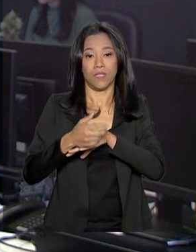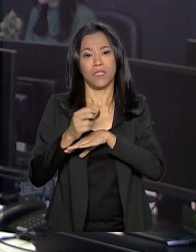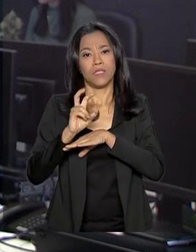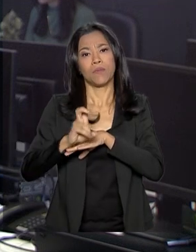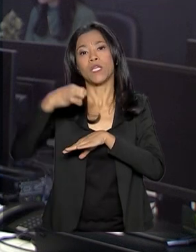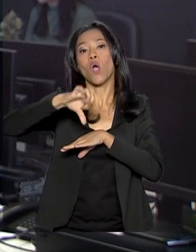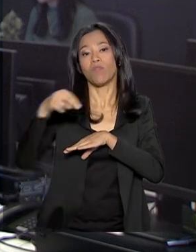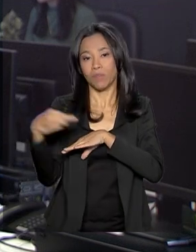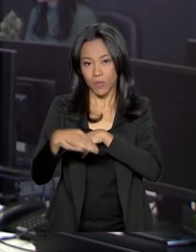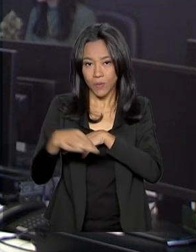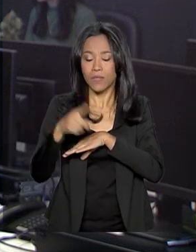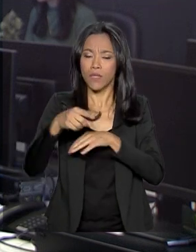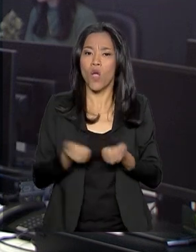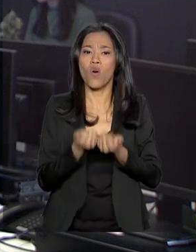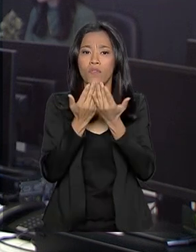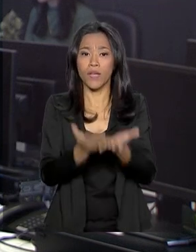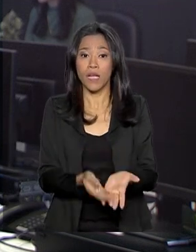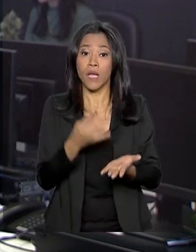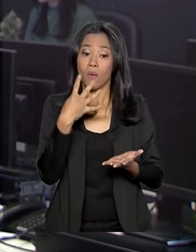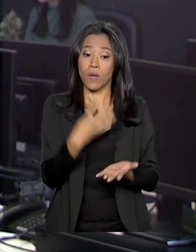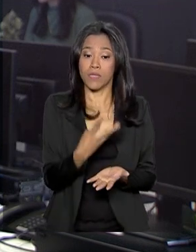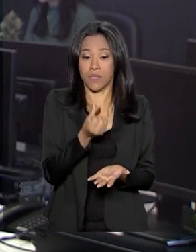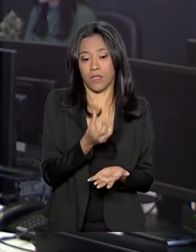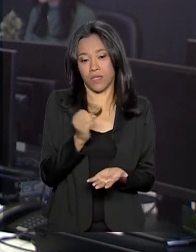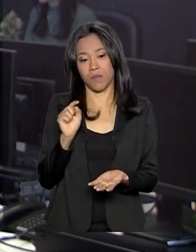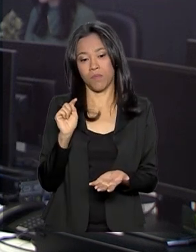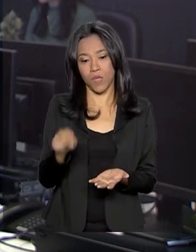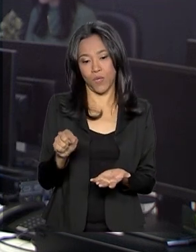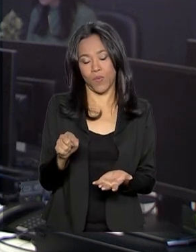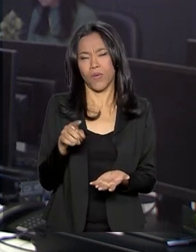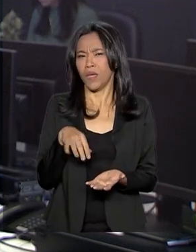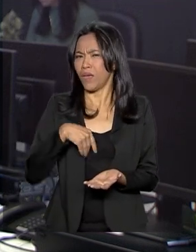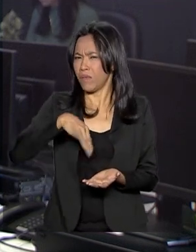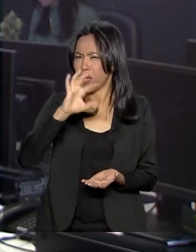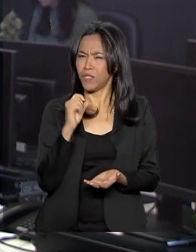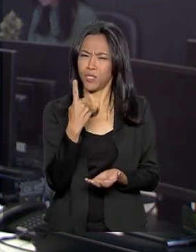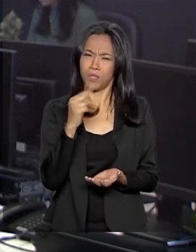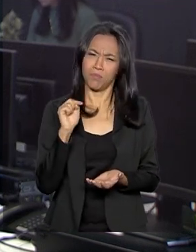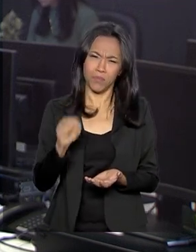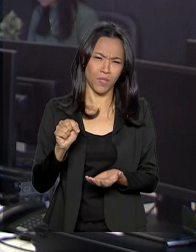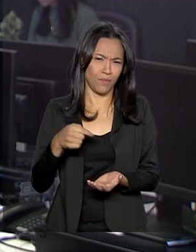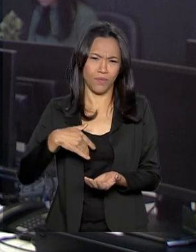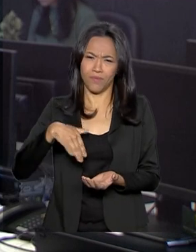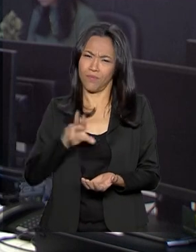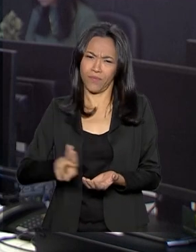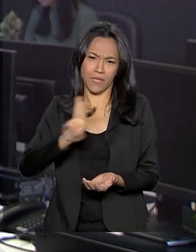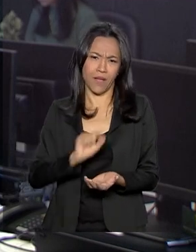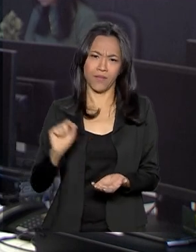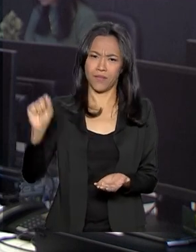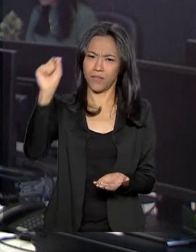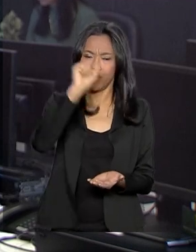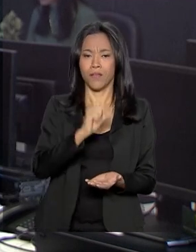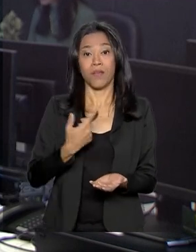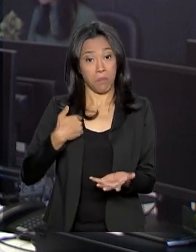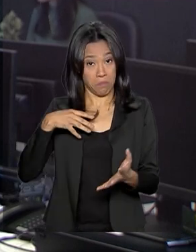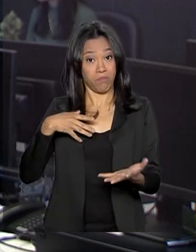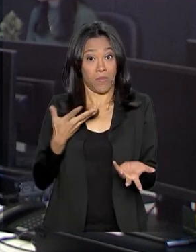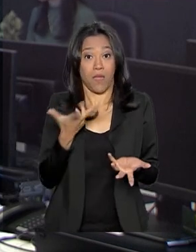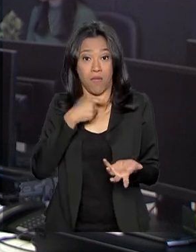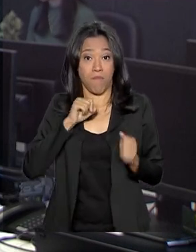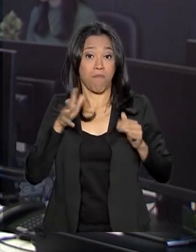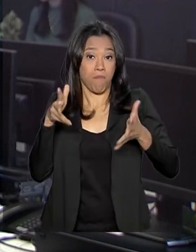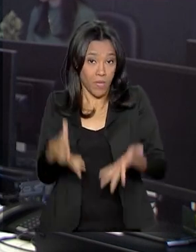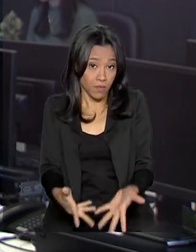etapa são ofertadas 46 mil 600 vagas em 1756 faculdades e universidades para participar do processo seletivo é necessário